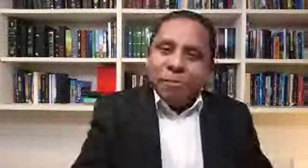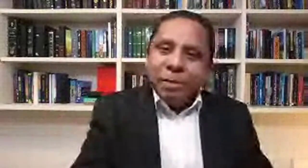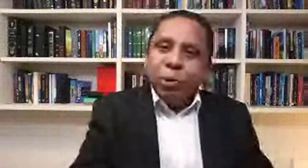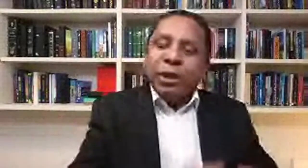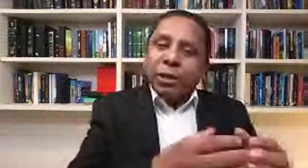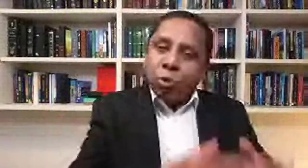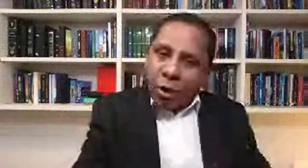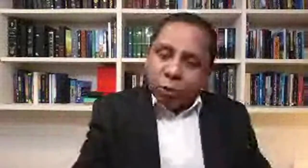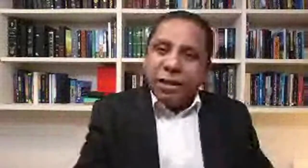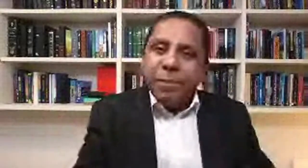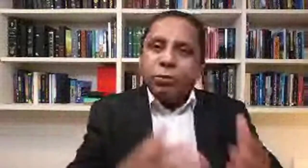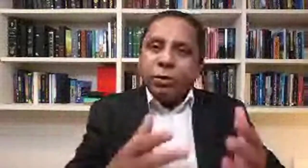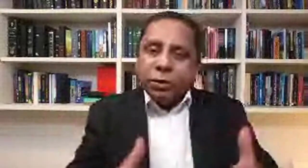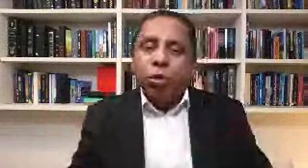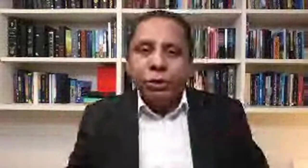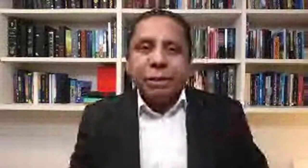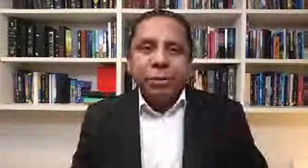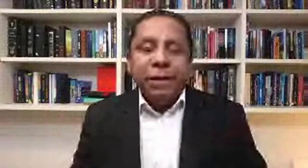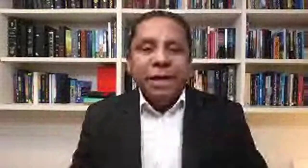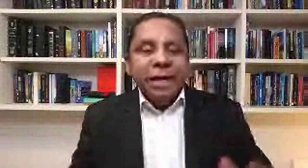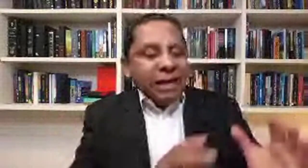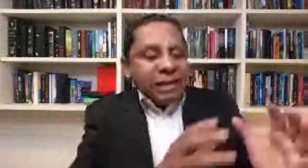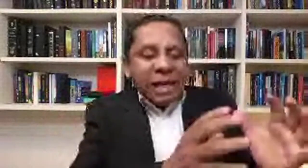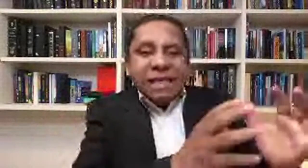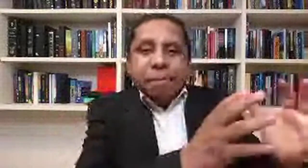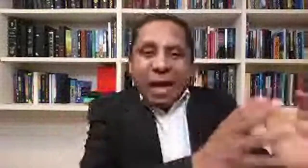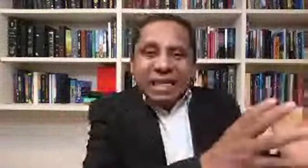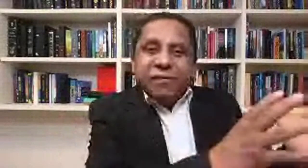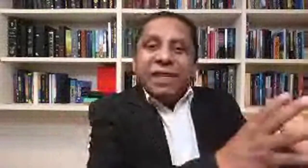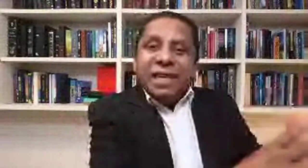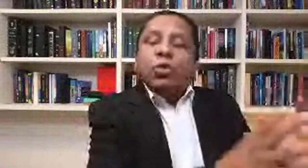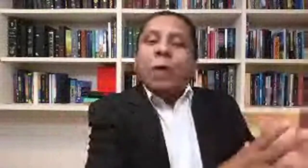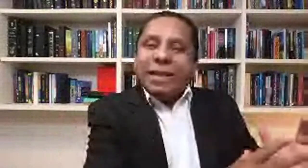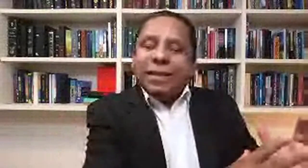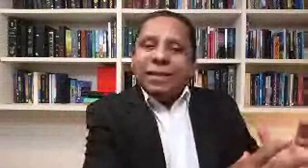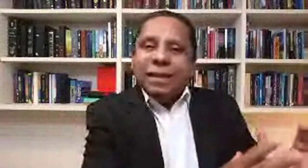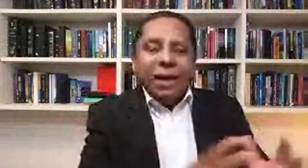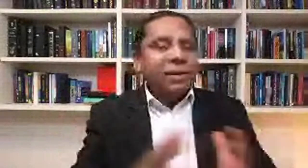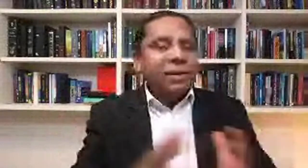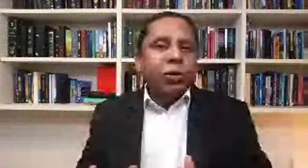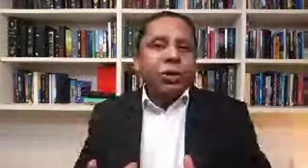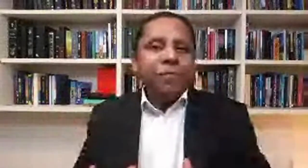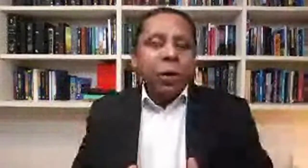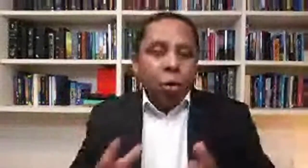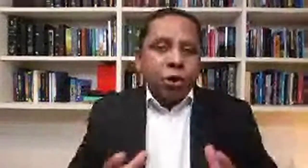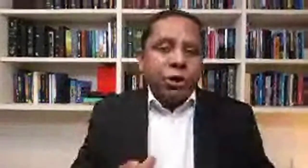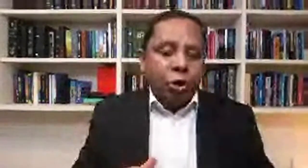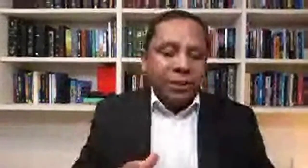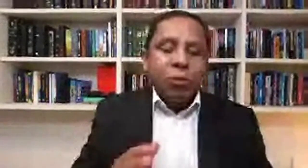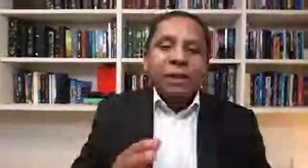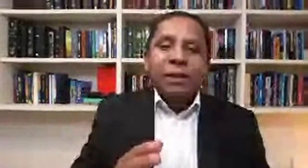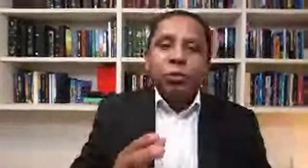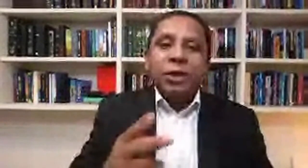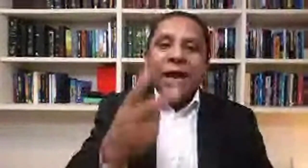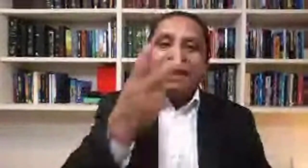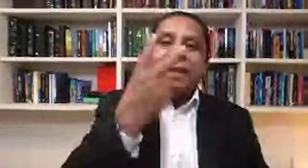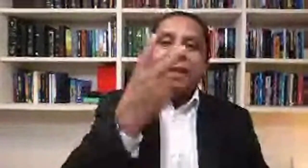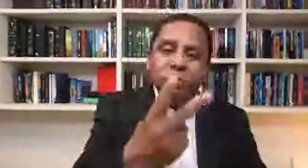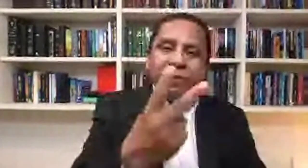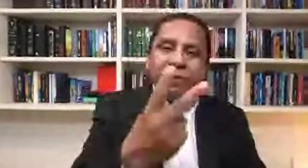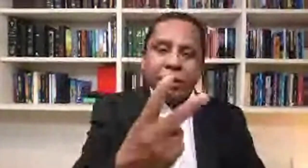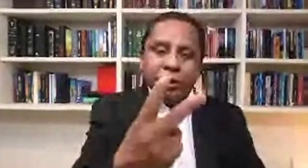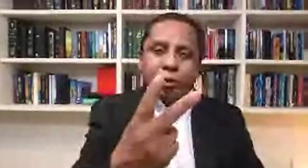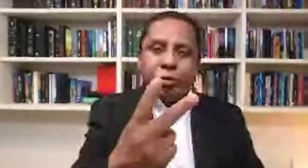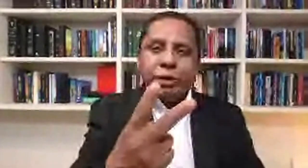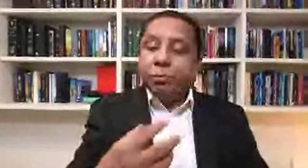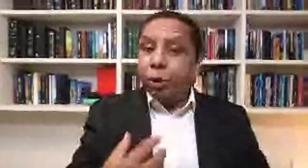dia, porque era o 4º mandamento, assim como diz a Bíblia. Essa base vem desde o Éden até hoje. Hoje, nós aguardamos a